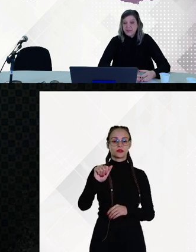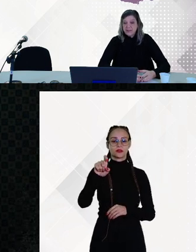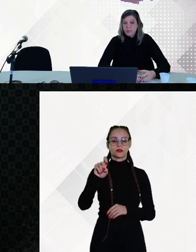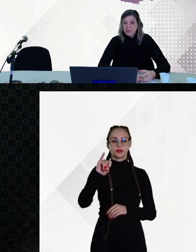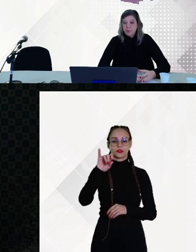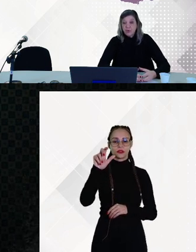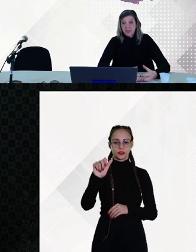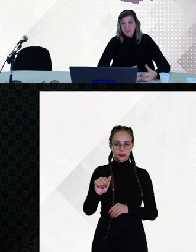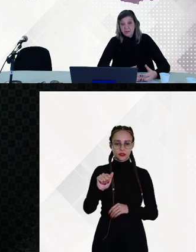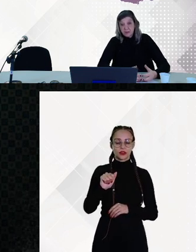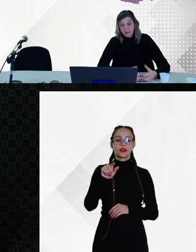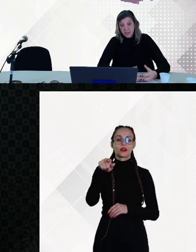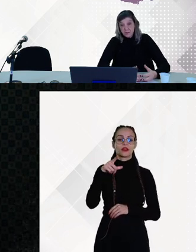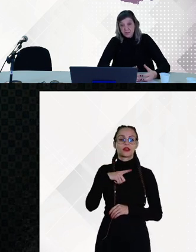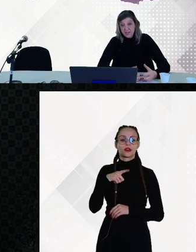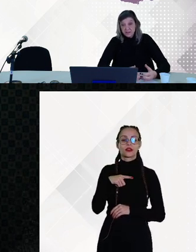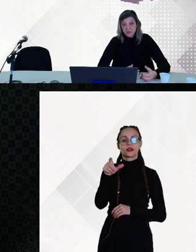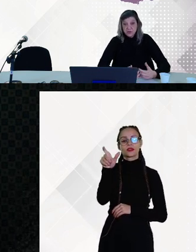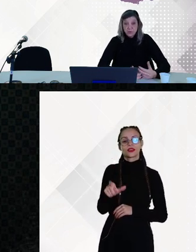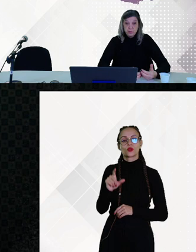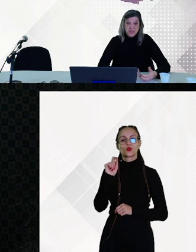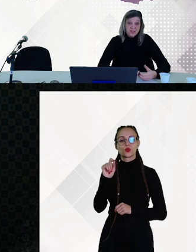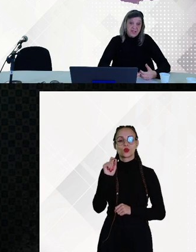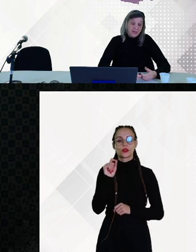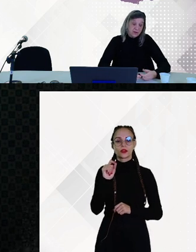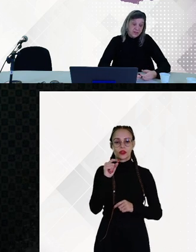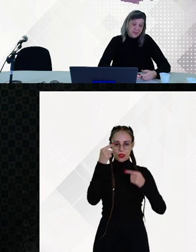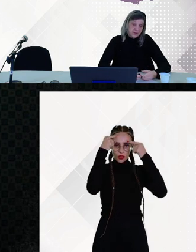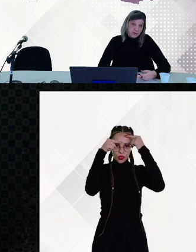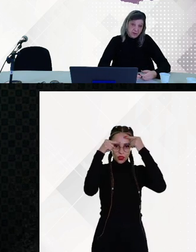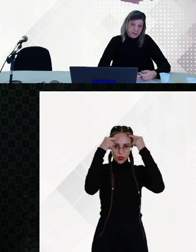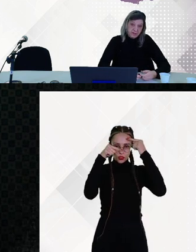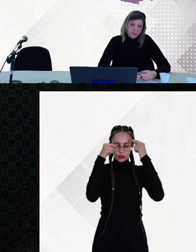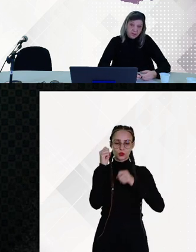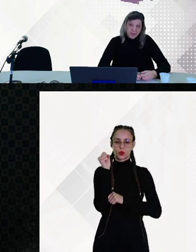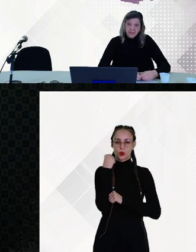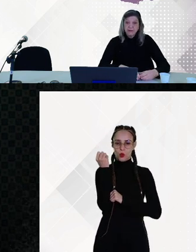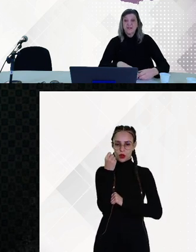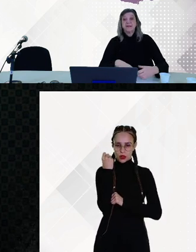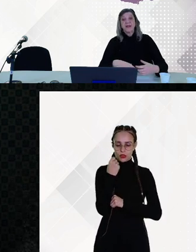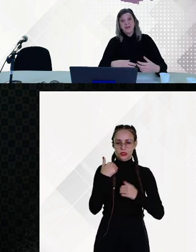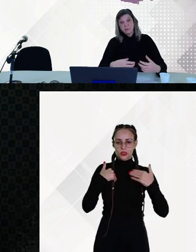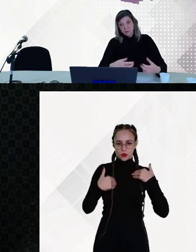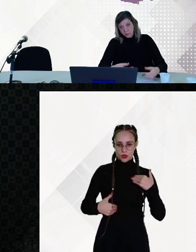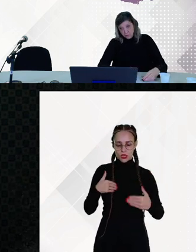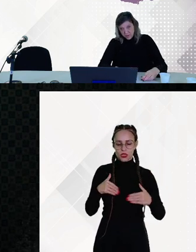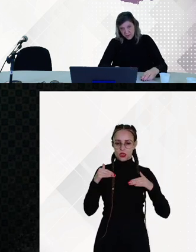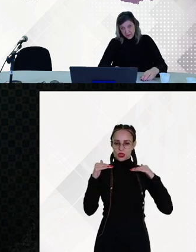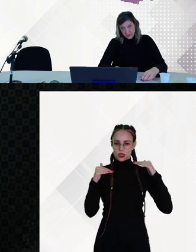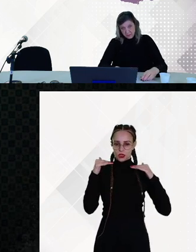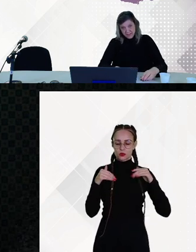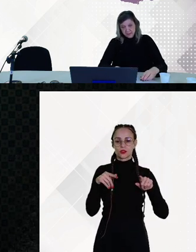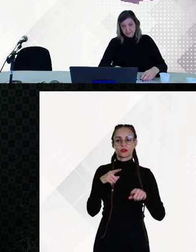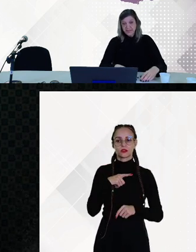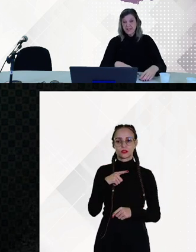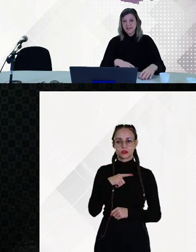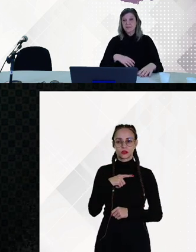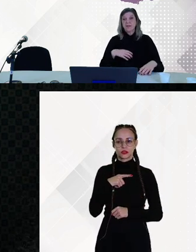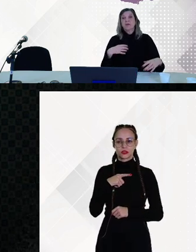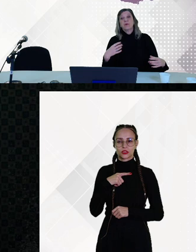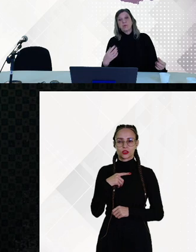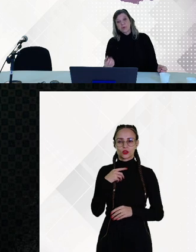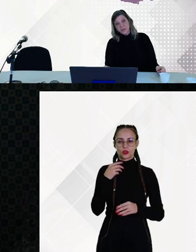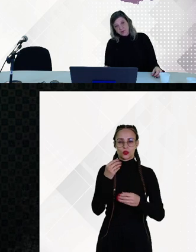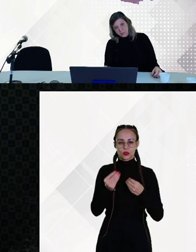ele vai apresentar uma hipotonia associada a distúrbios da coordenação e do equilíbrio. Então, ele tem um tônus, né, para explicar